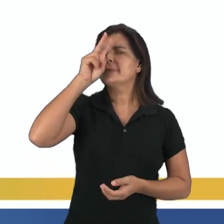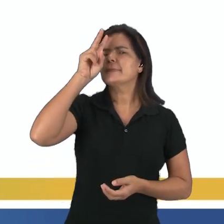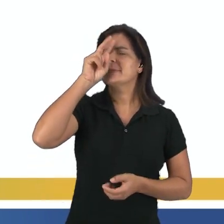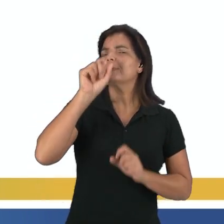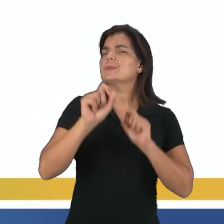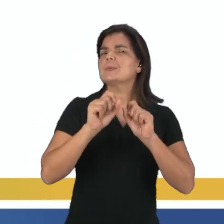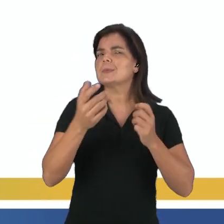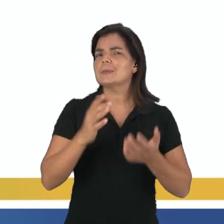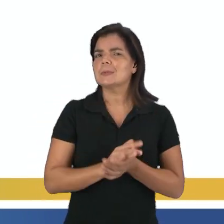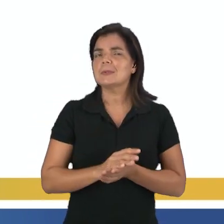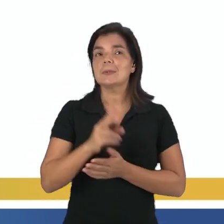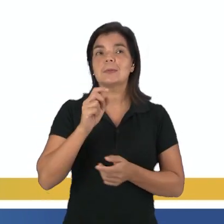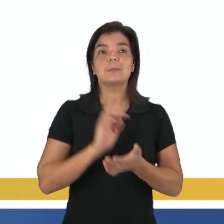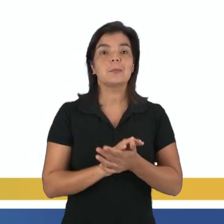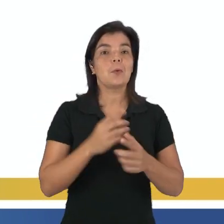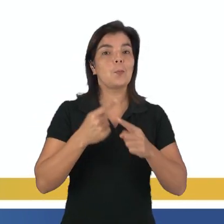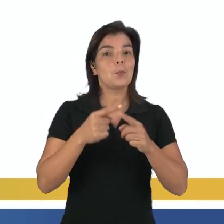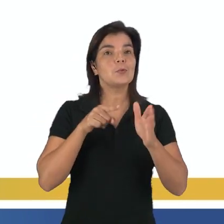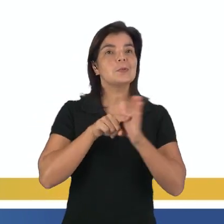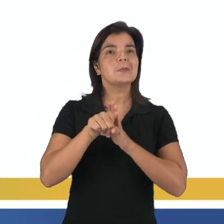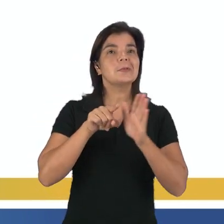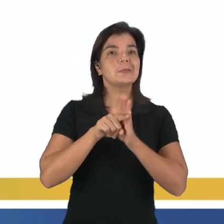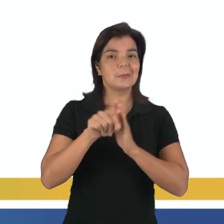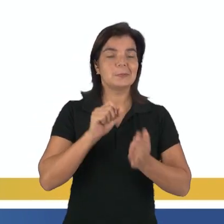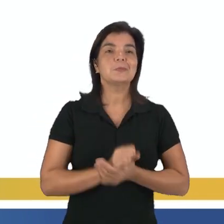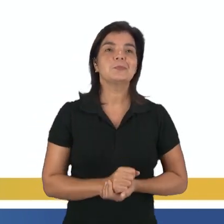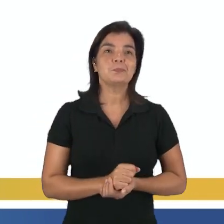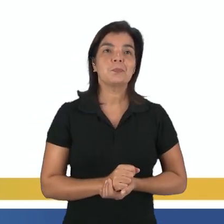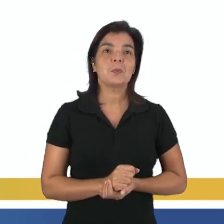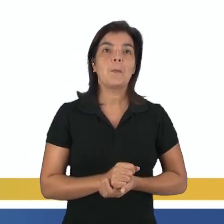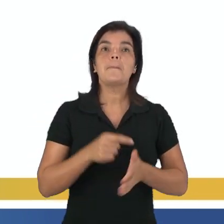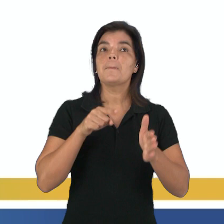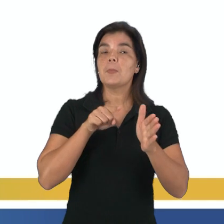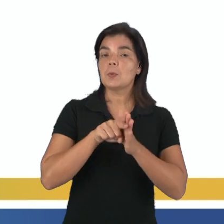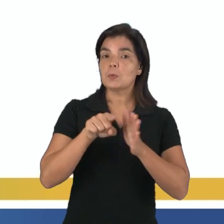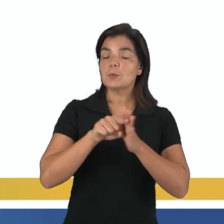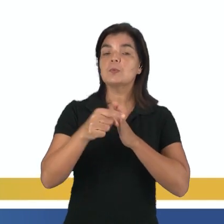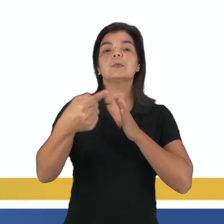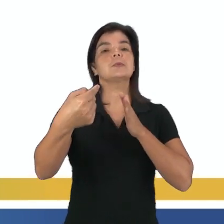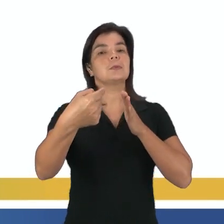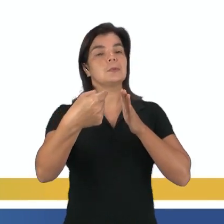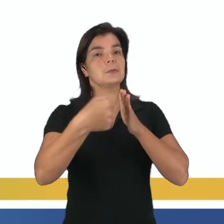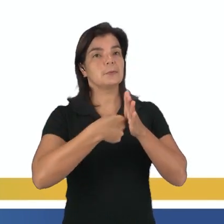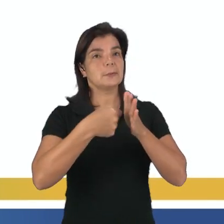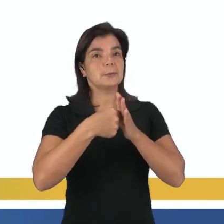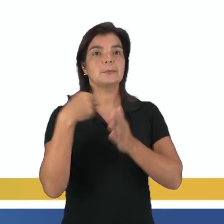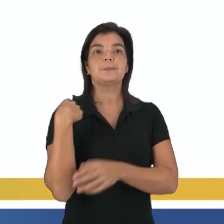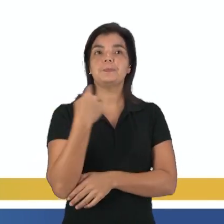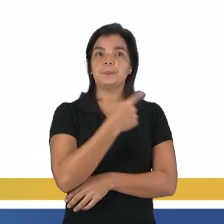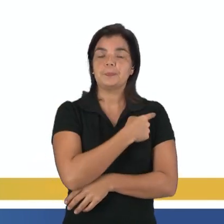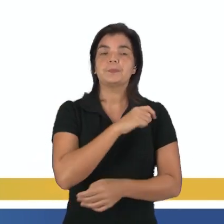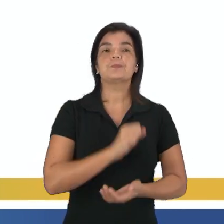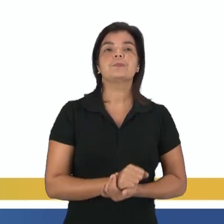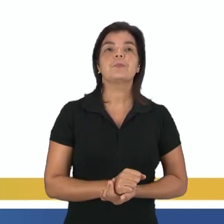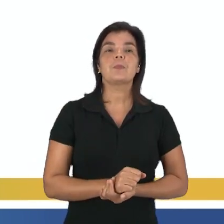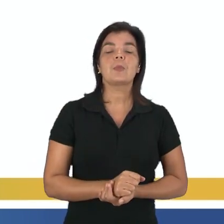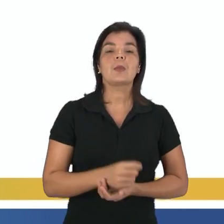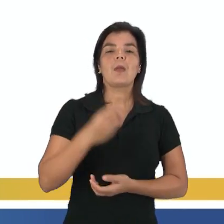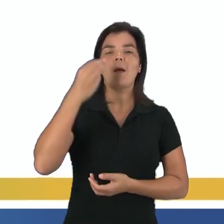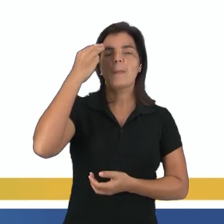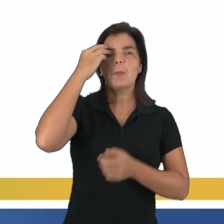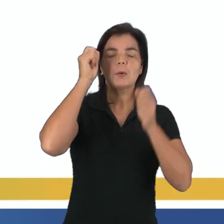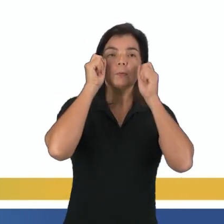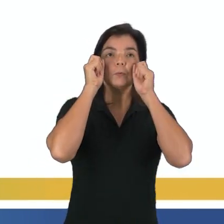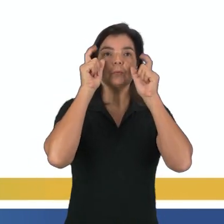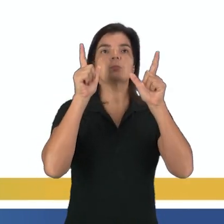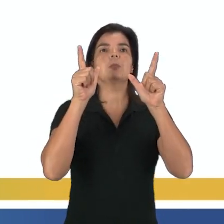nos trazem lembranças? Por perguntas que fazemos, por perguntas que fazem para nós.